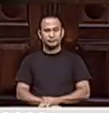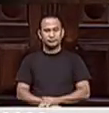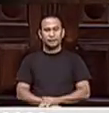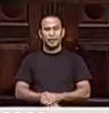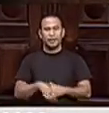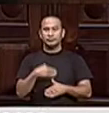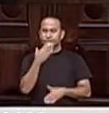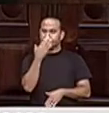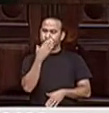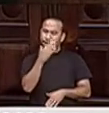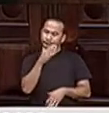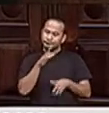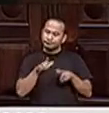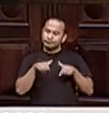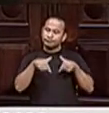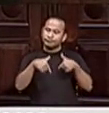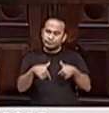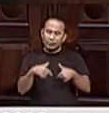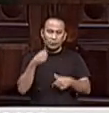diante da reação do Senado,